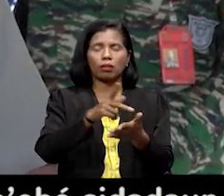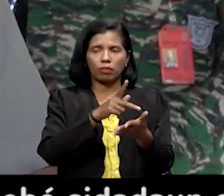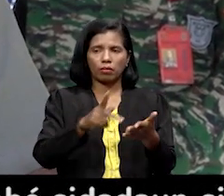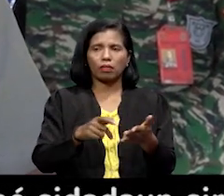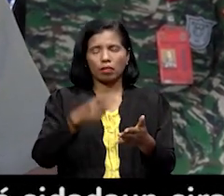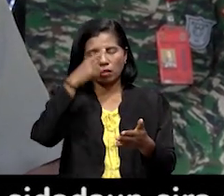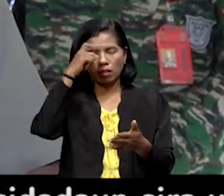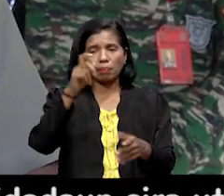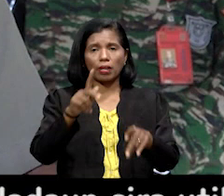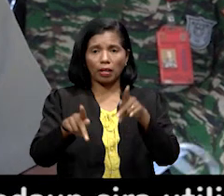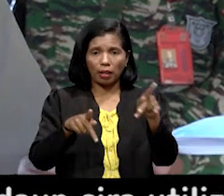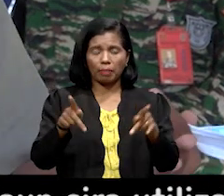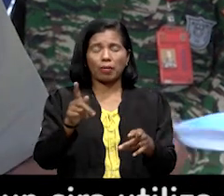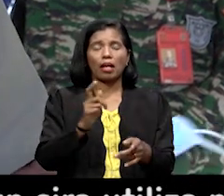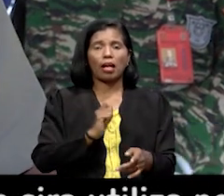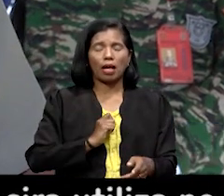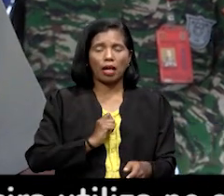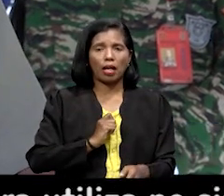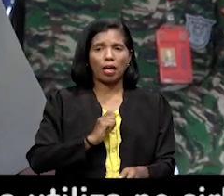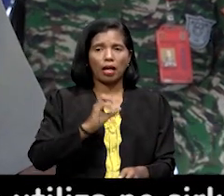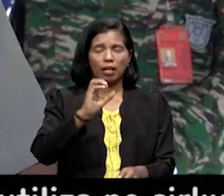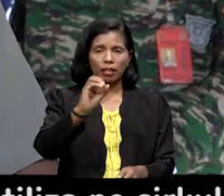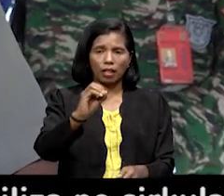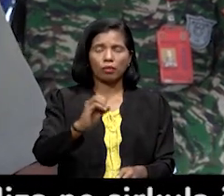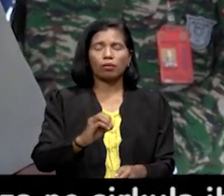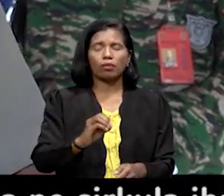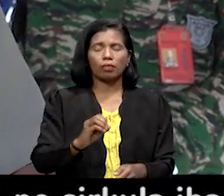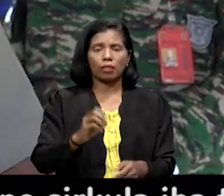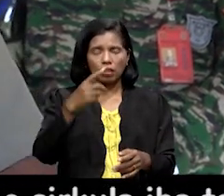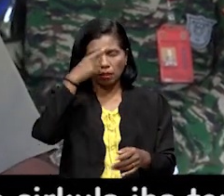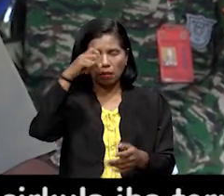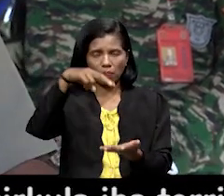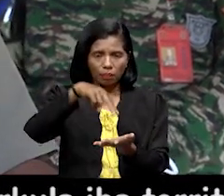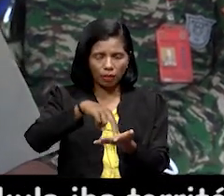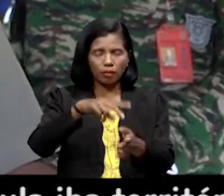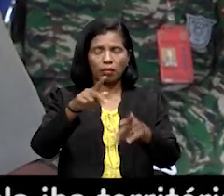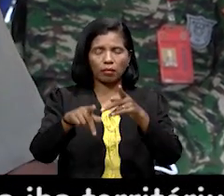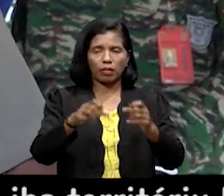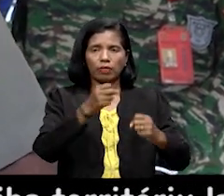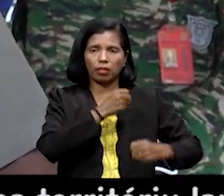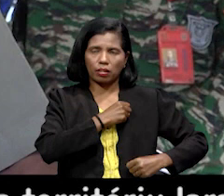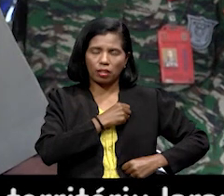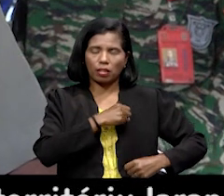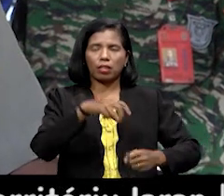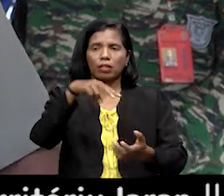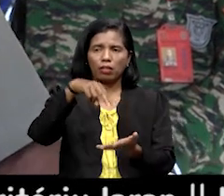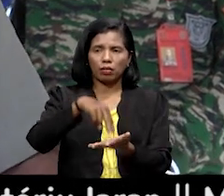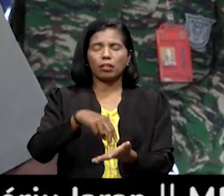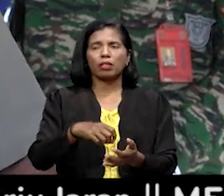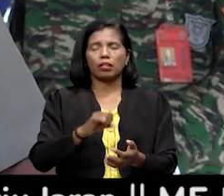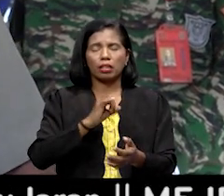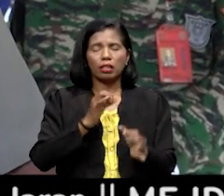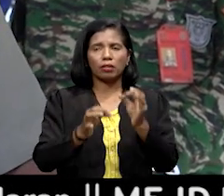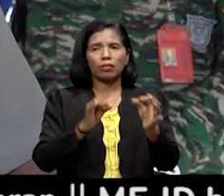wan sira mak hau moris oin hau mai hamrik. Ia povo nia oi, forza nia oi, e se cari ca o hanoi.